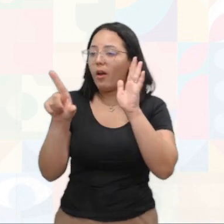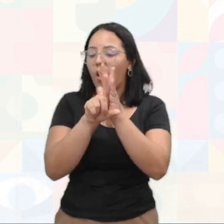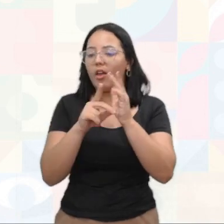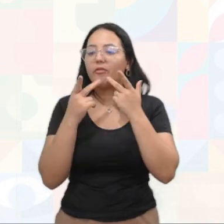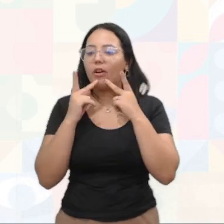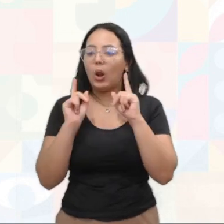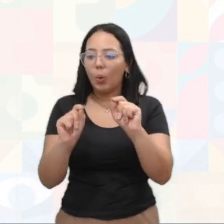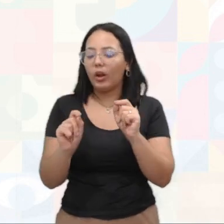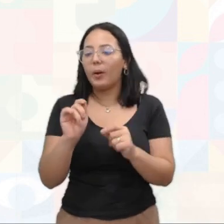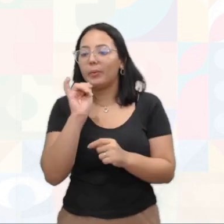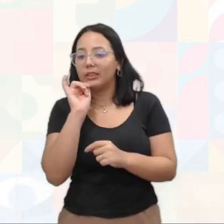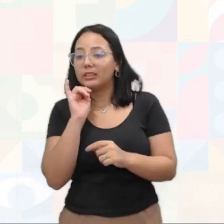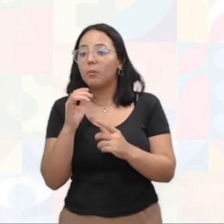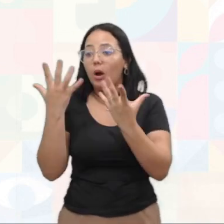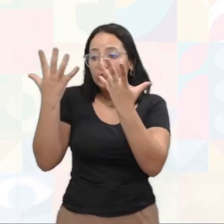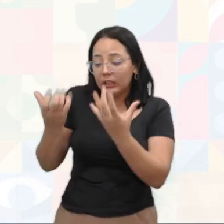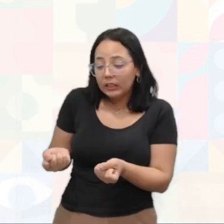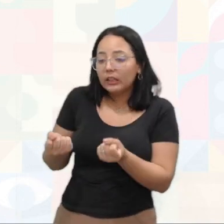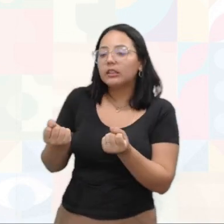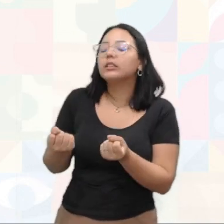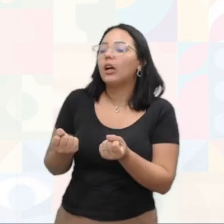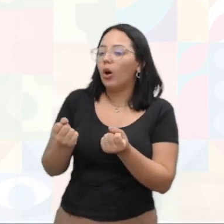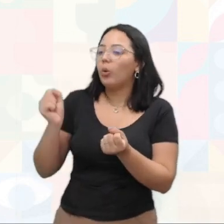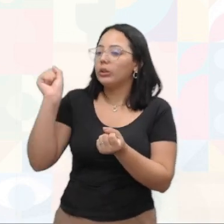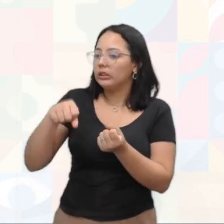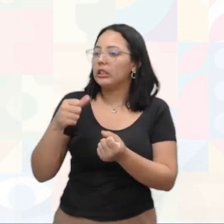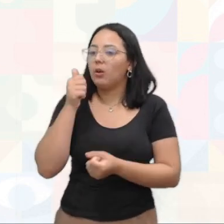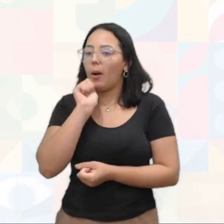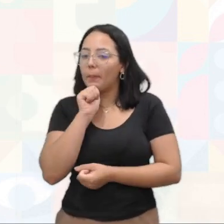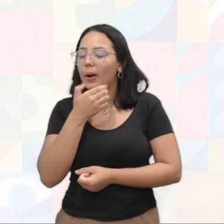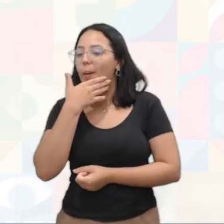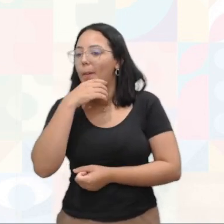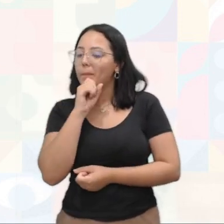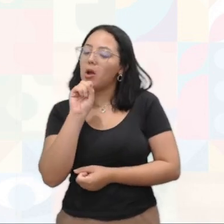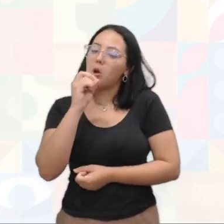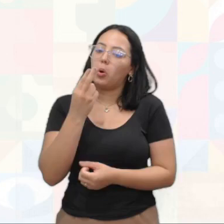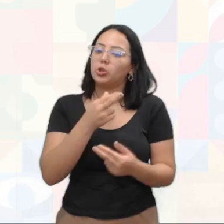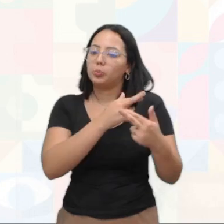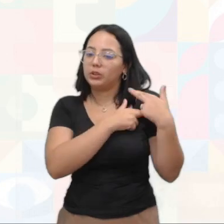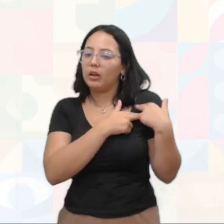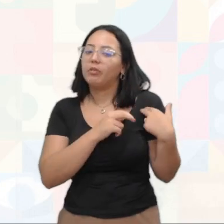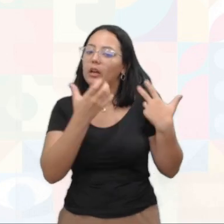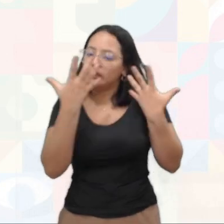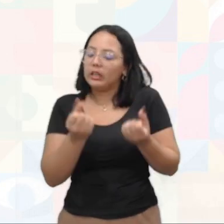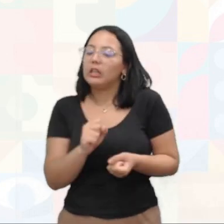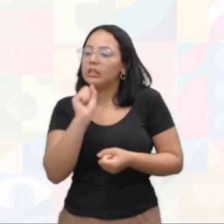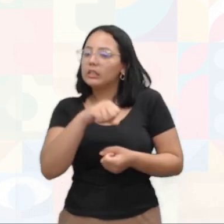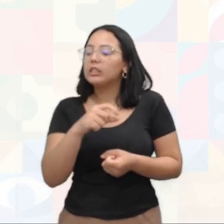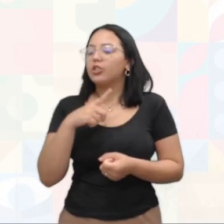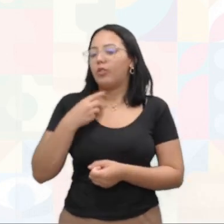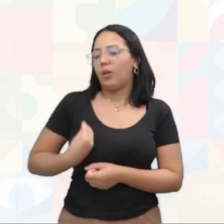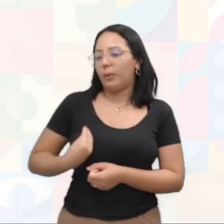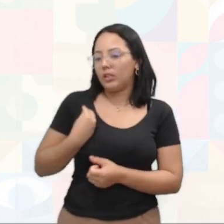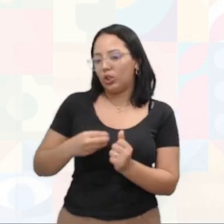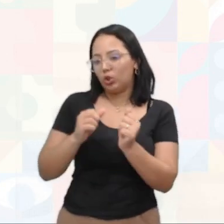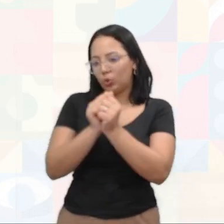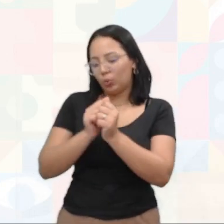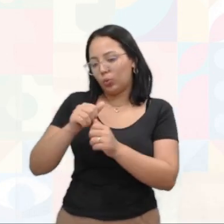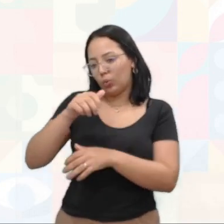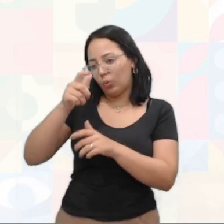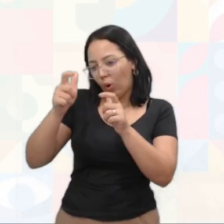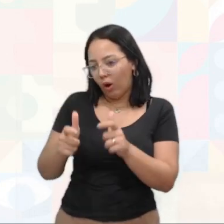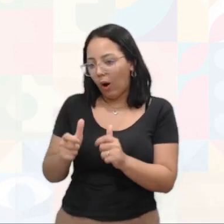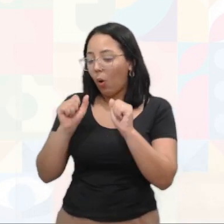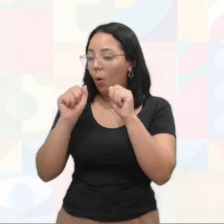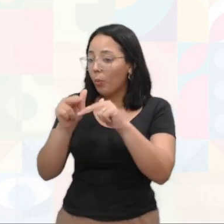determina que o consentimento seria dado pelos pais ou os responsáveis caso eles estivessem presentes no local. Então, por